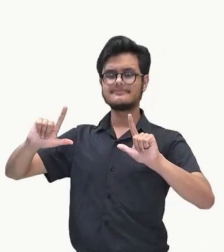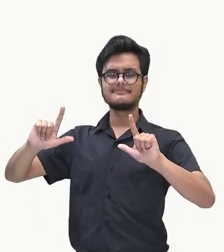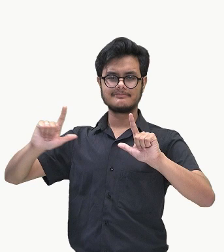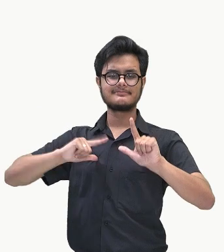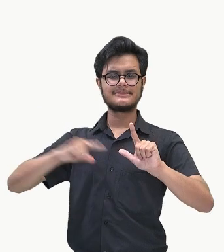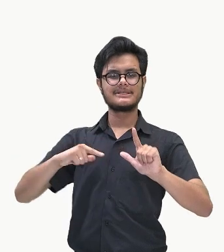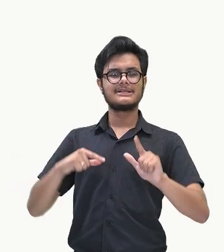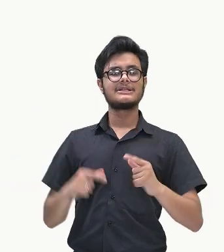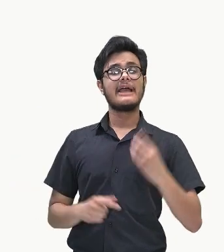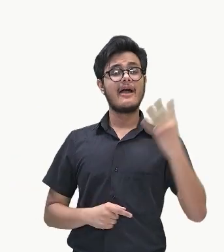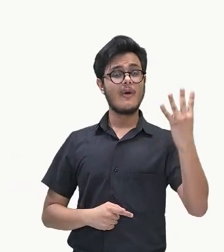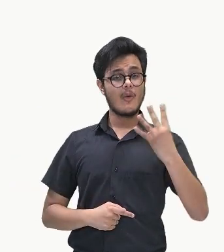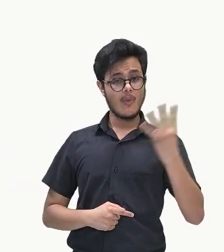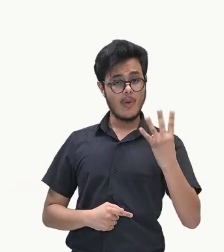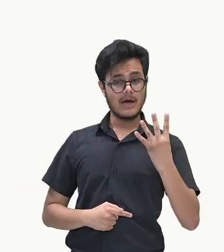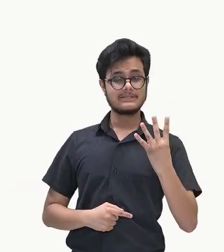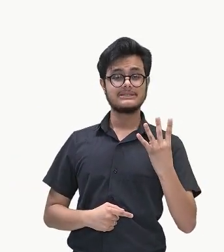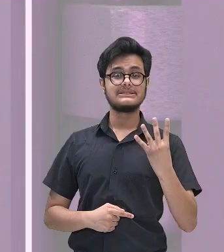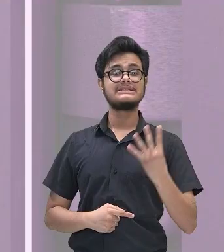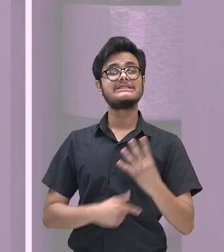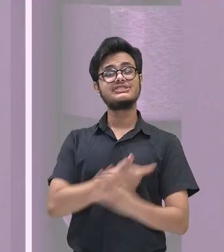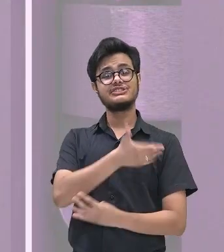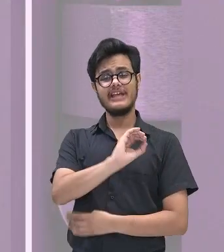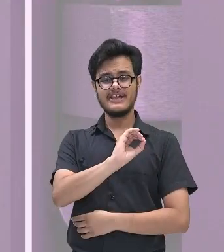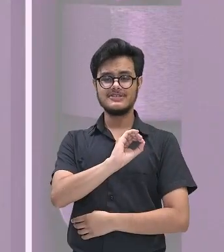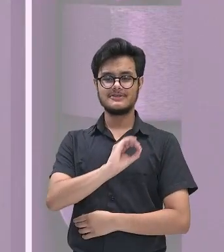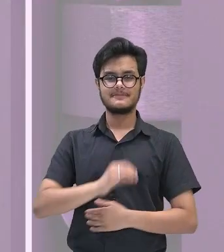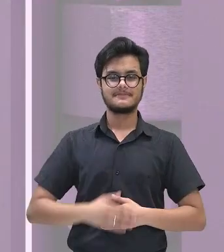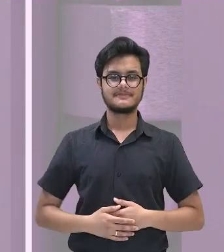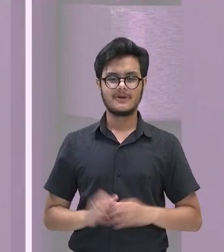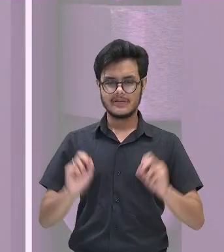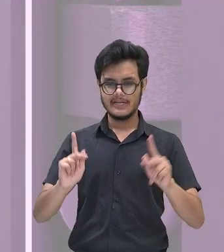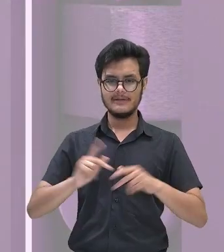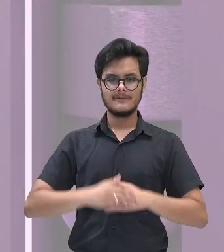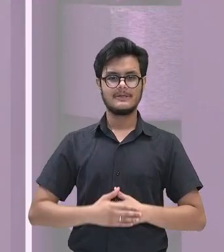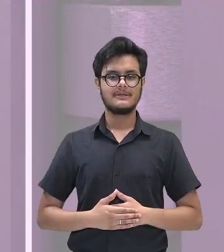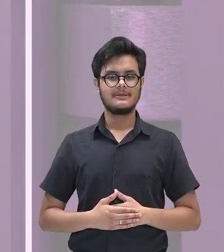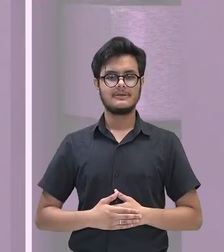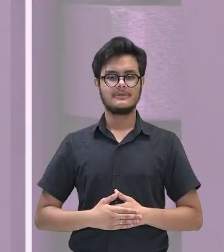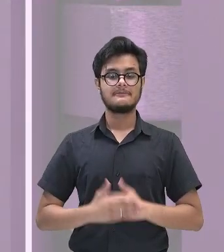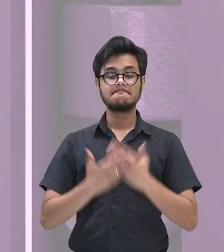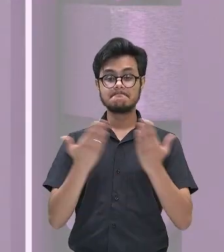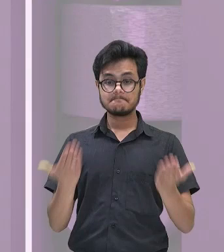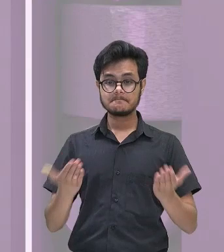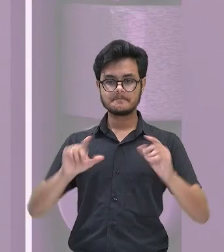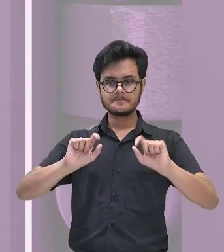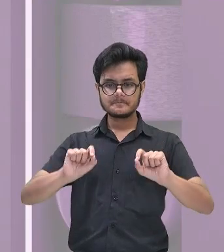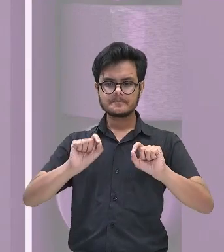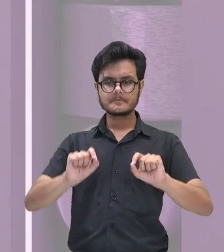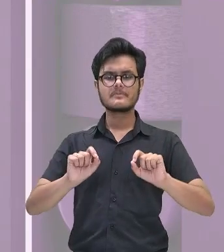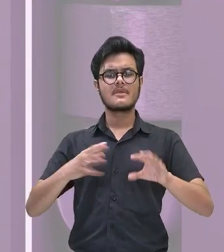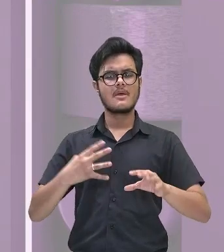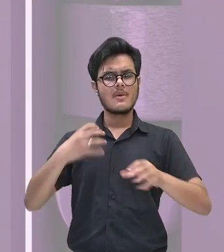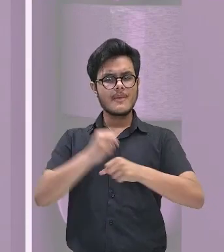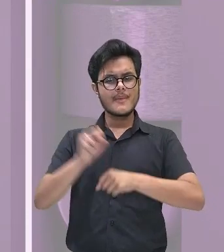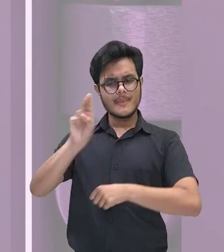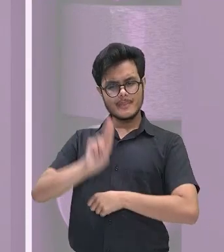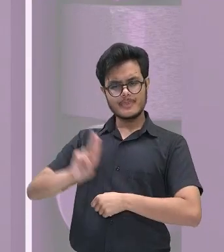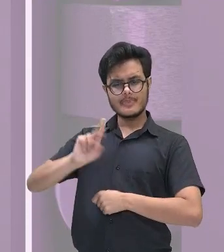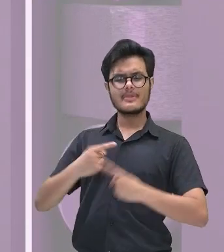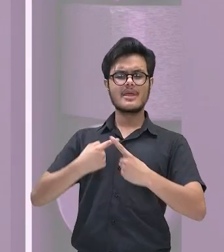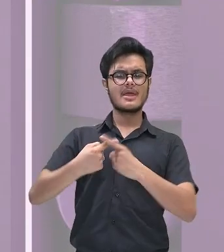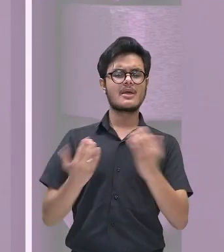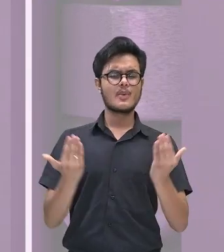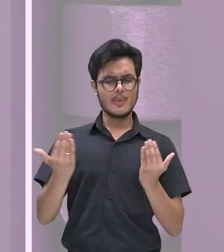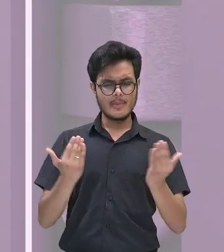raiz quarta de 10, ok? Então, pessoal, assim que a gente faz para fazer algumas